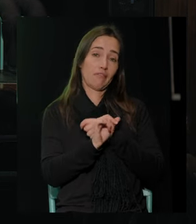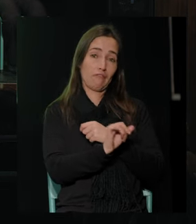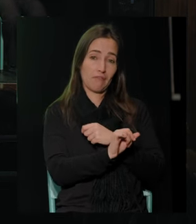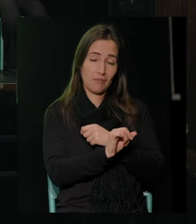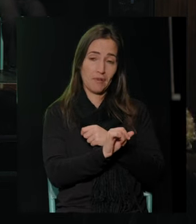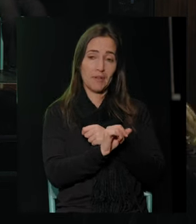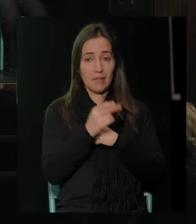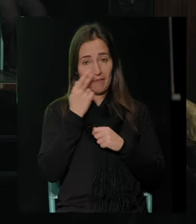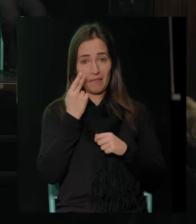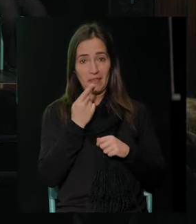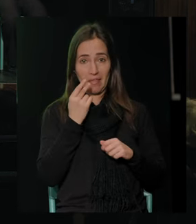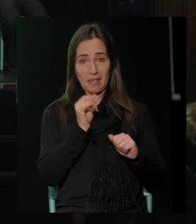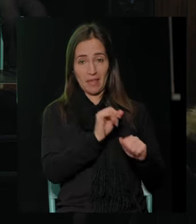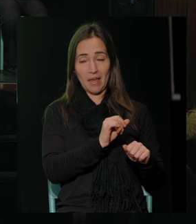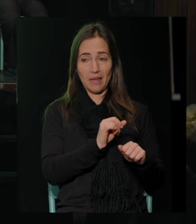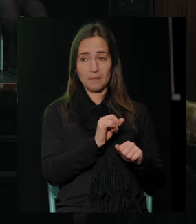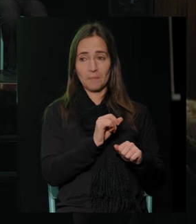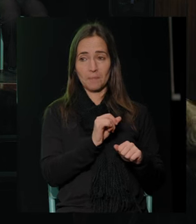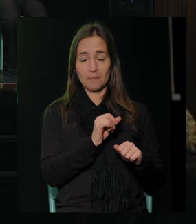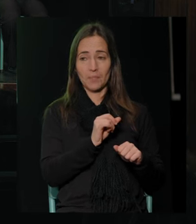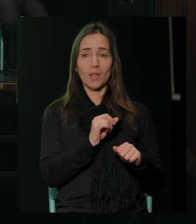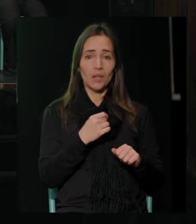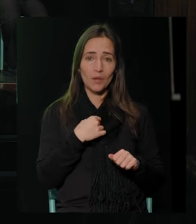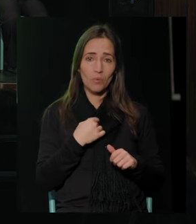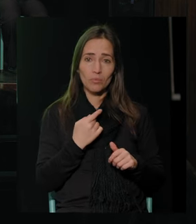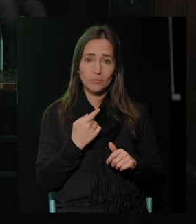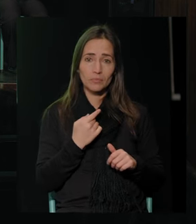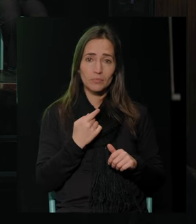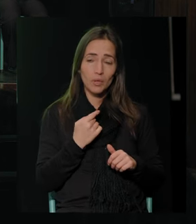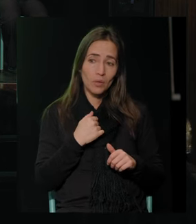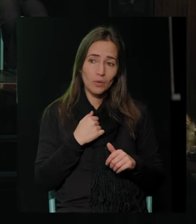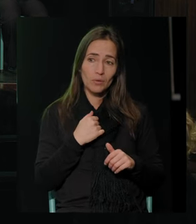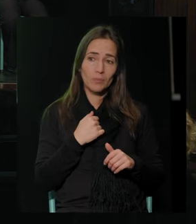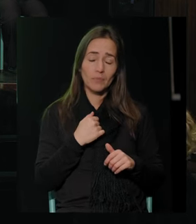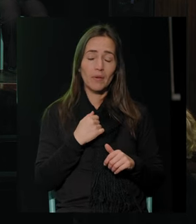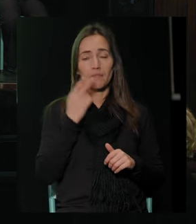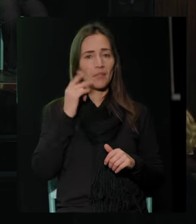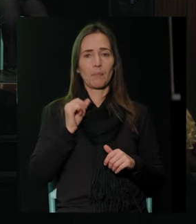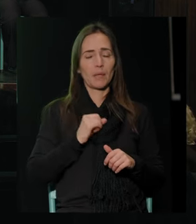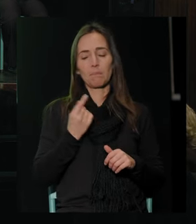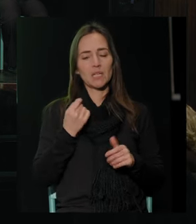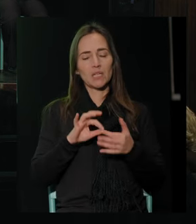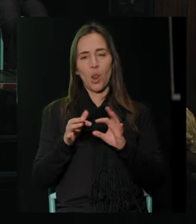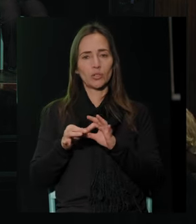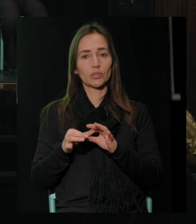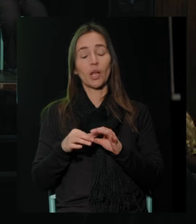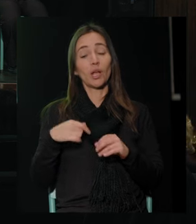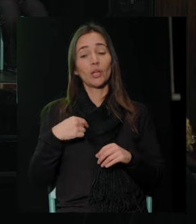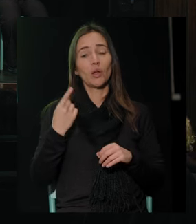com esta mudança de registro de vida, e que decidiu, pá, a minha vida tem que fazer algum sentido, eu